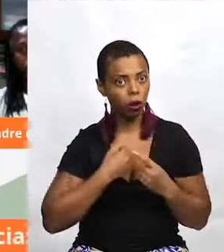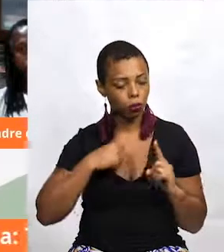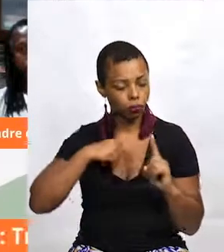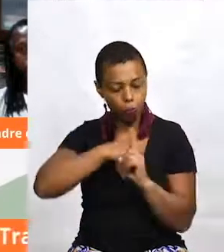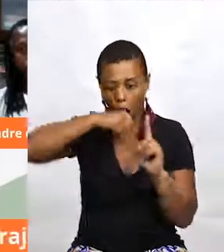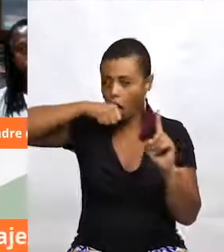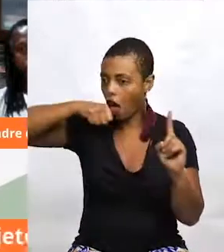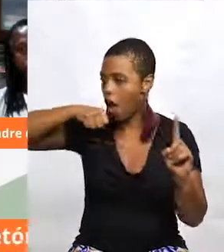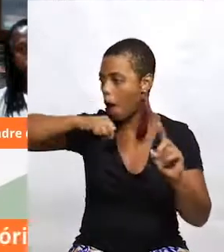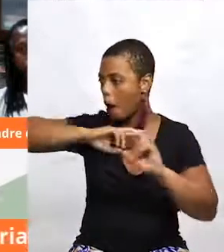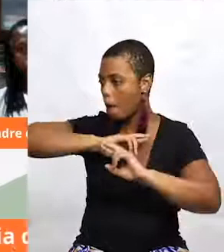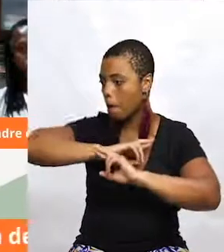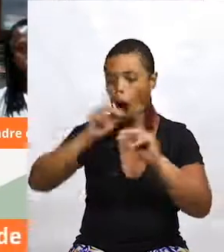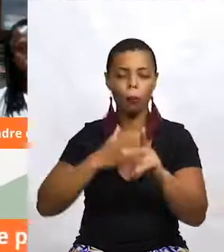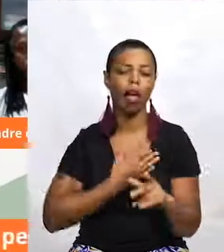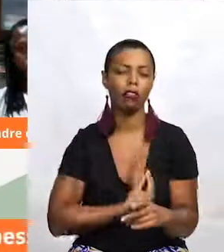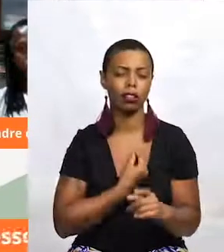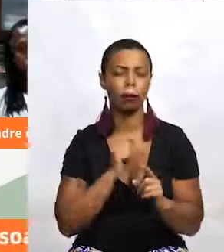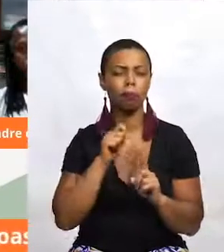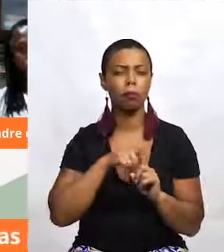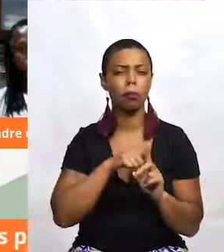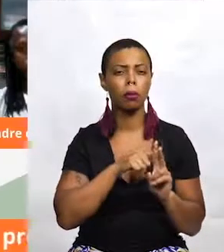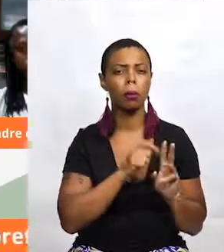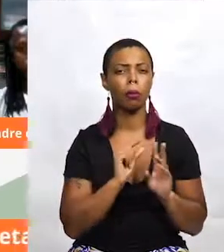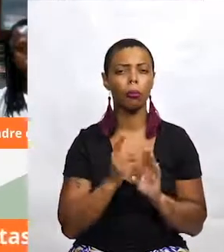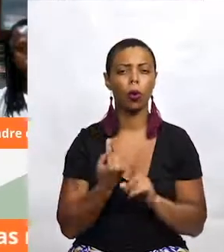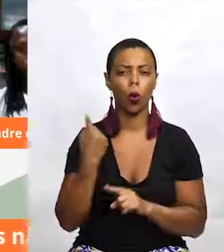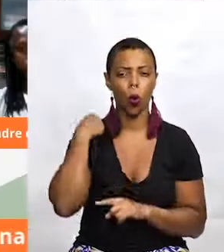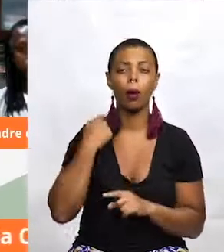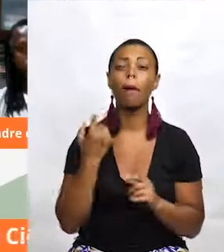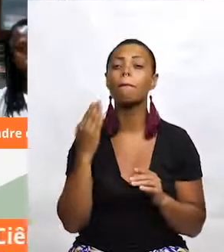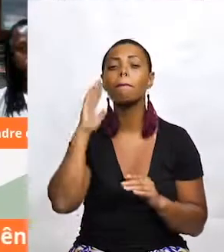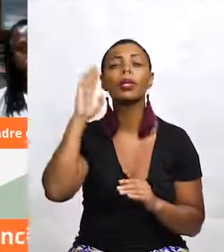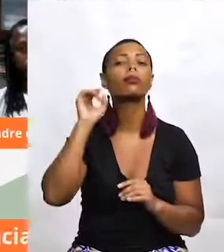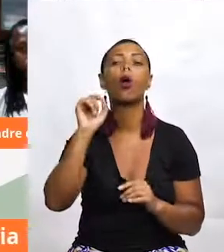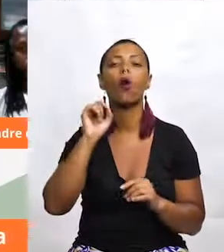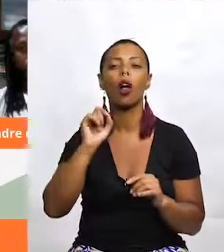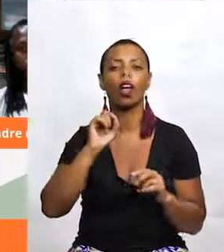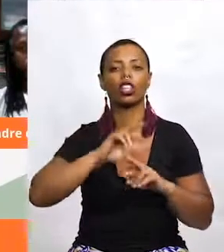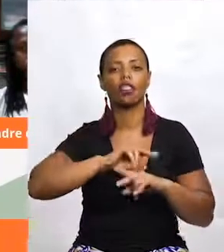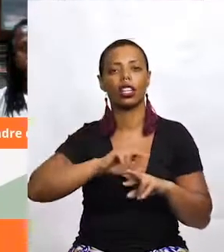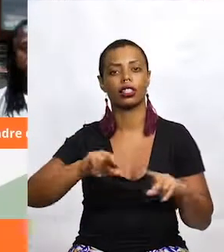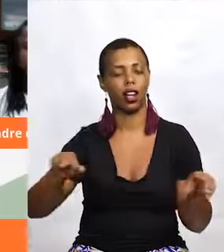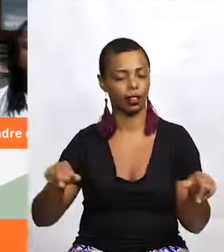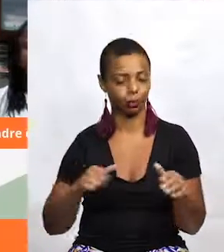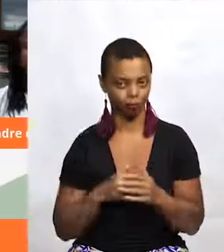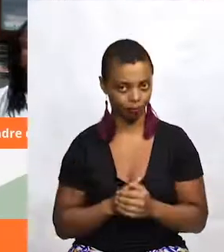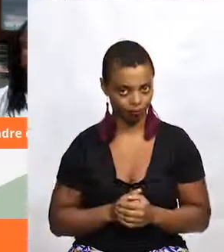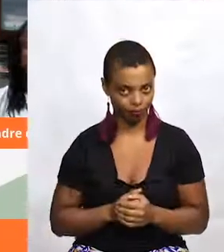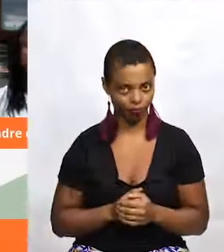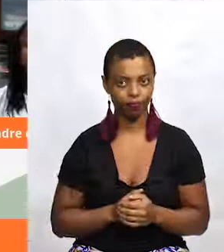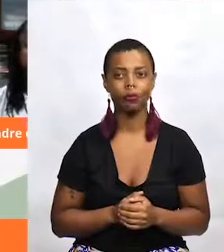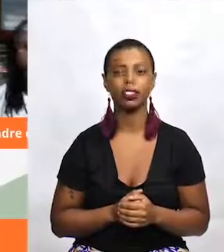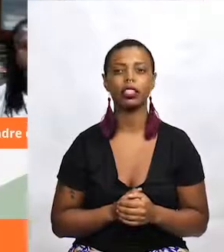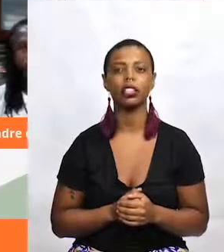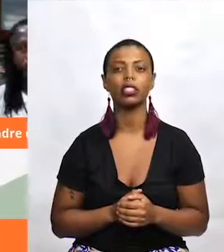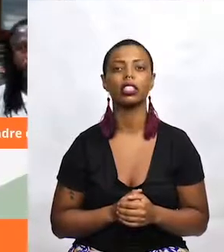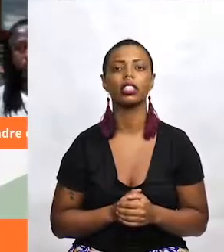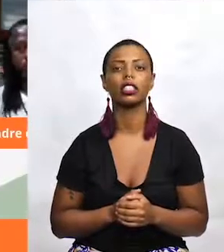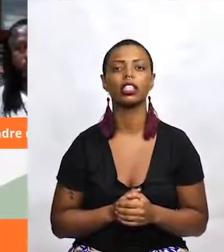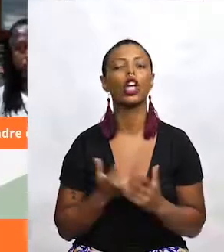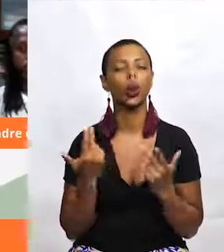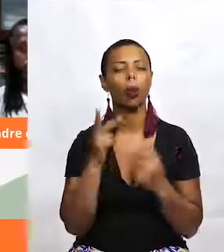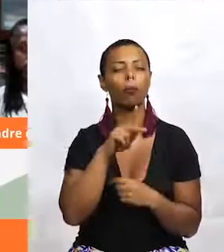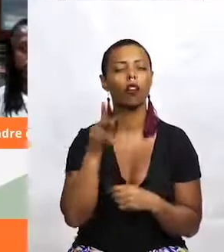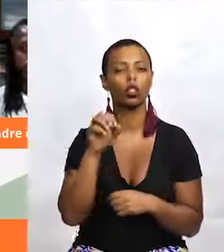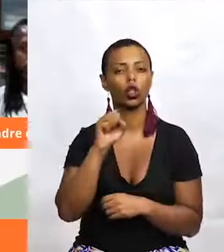assim, em muitos aspectos. Eu acho que o principal aspecto é a diversidade, né? Uma vez que a gente, como a professora